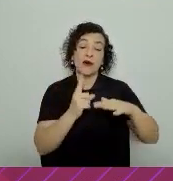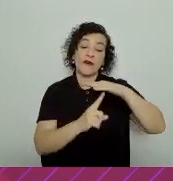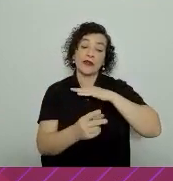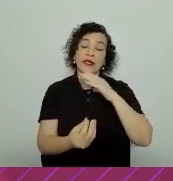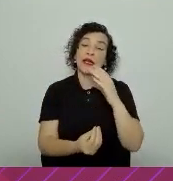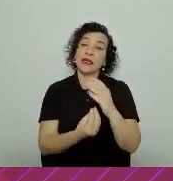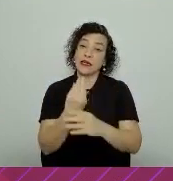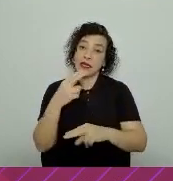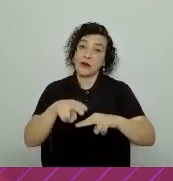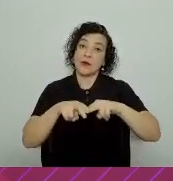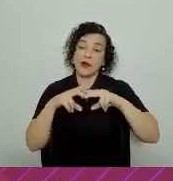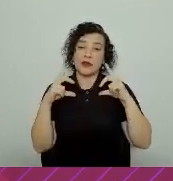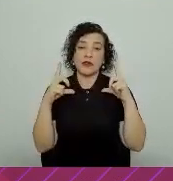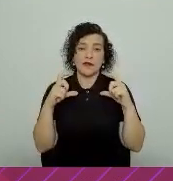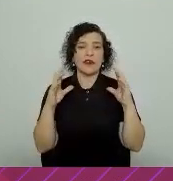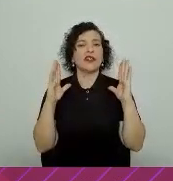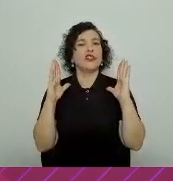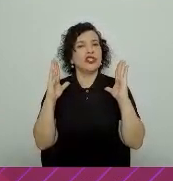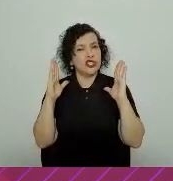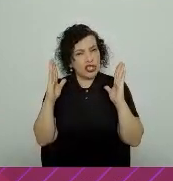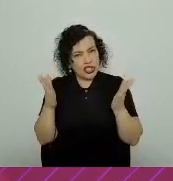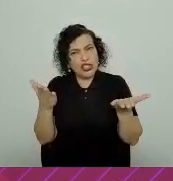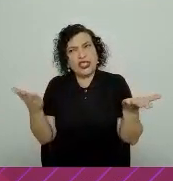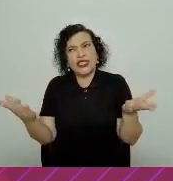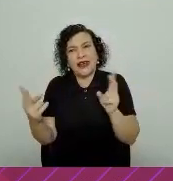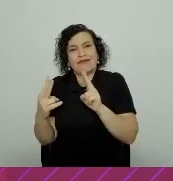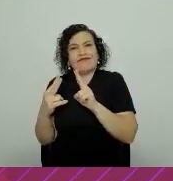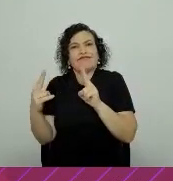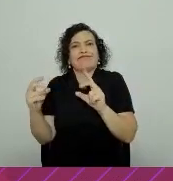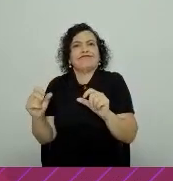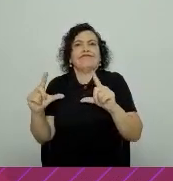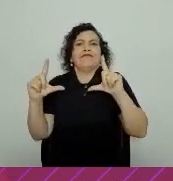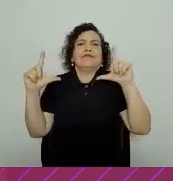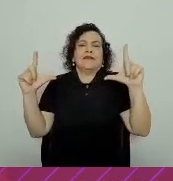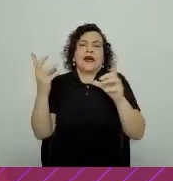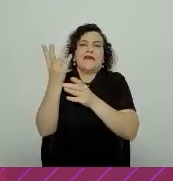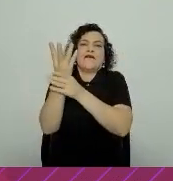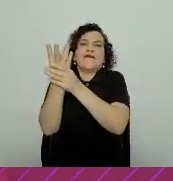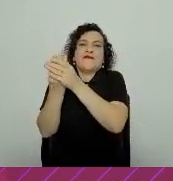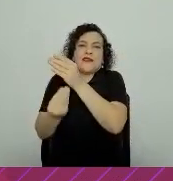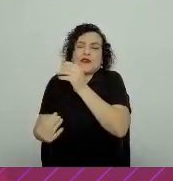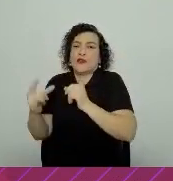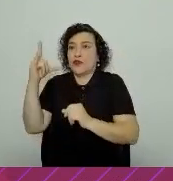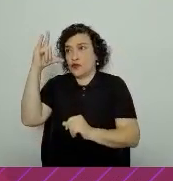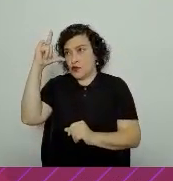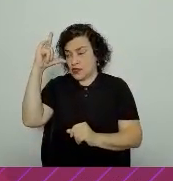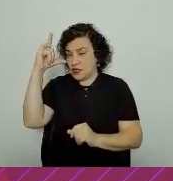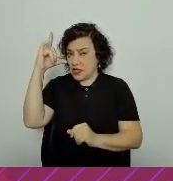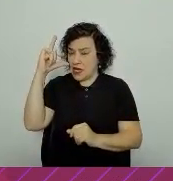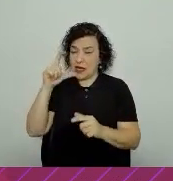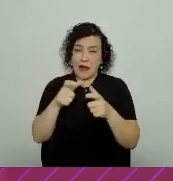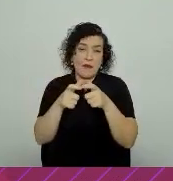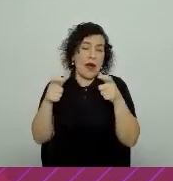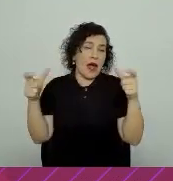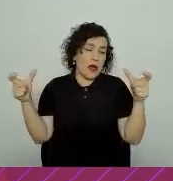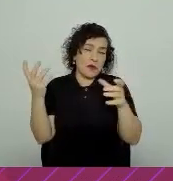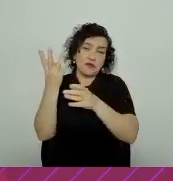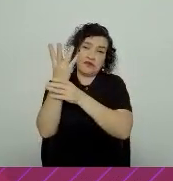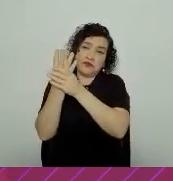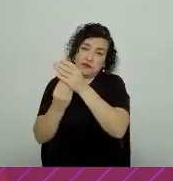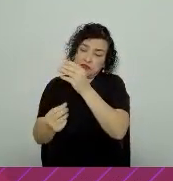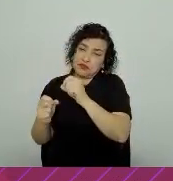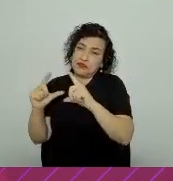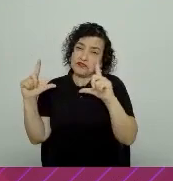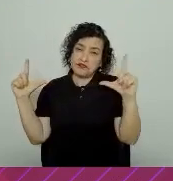aumentada a gente já tá em contato com aumentada né os filtros do Instagram todos são realidade aumentada aqui é